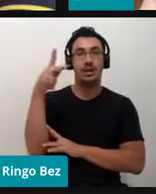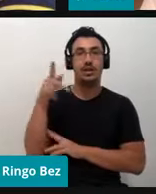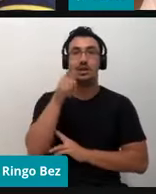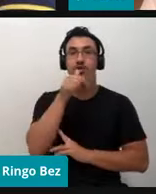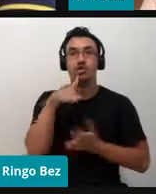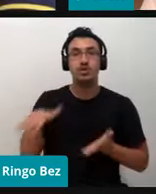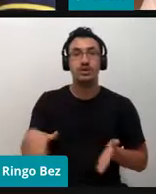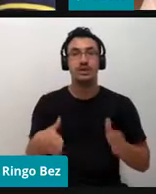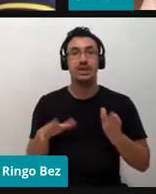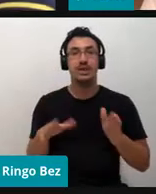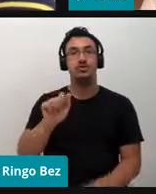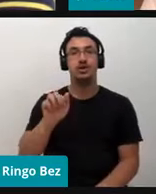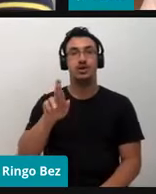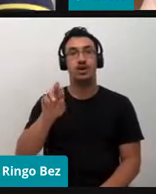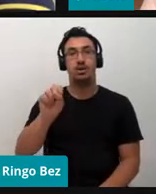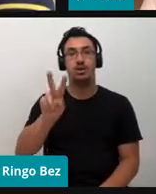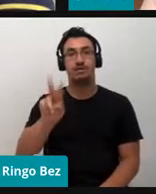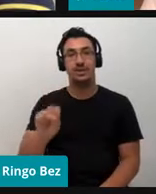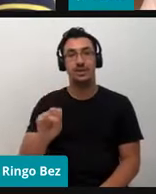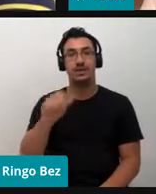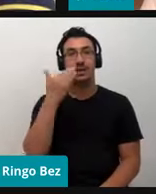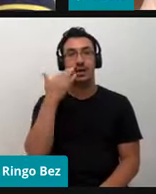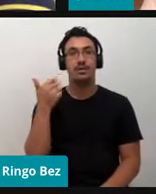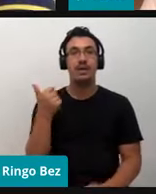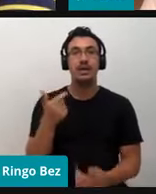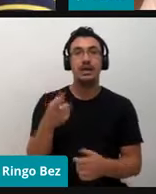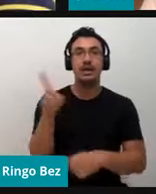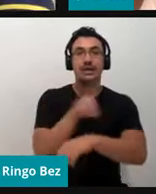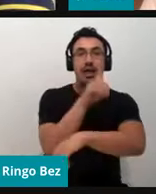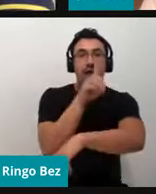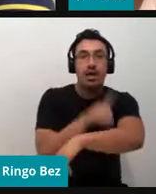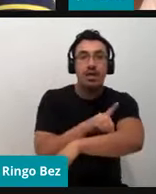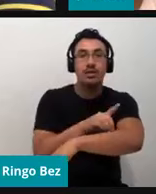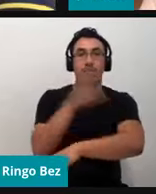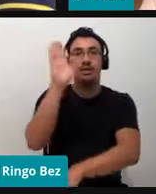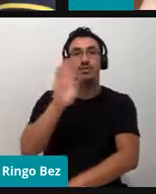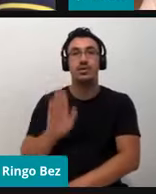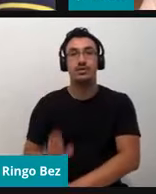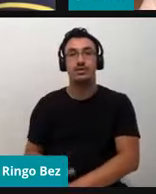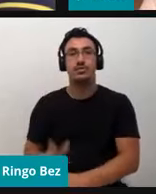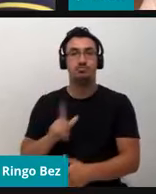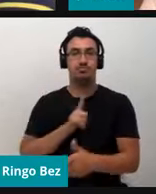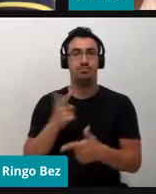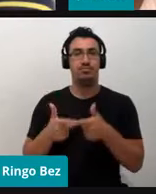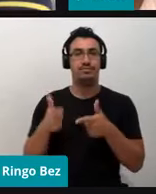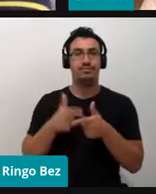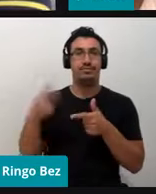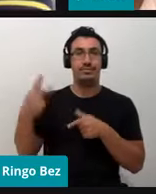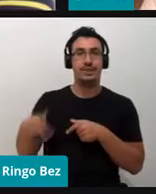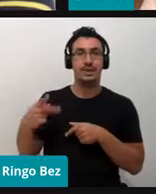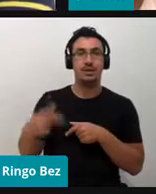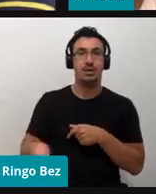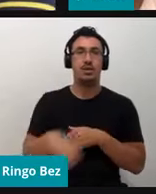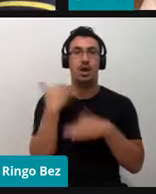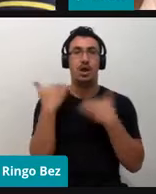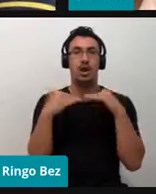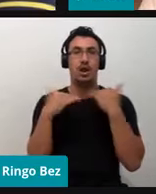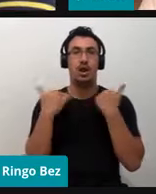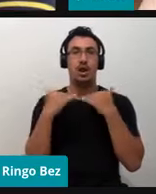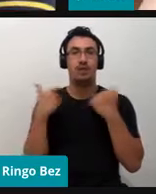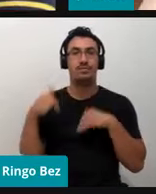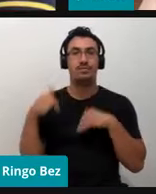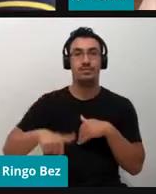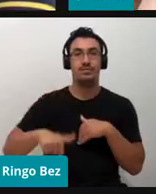parente próximo do coronavírus, a dengue, aqui no Brasil, né, que causa centenas de milhares de mortes,